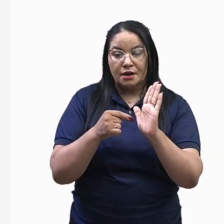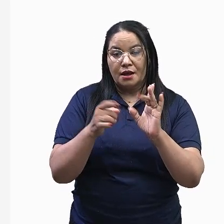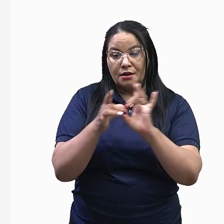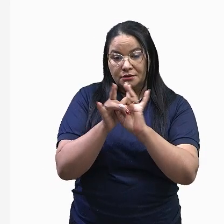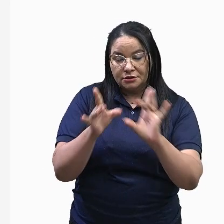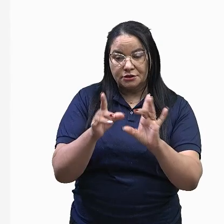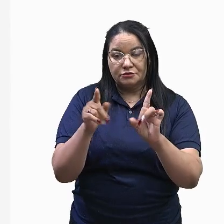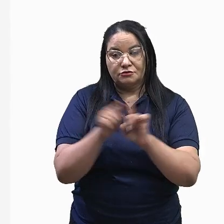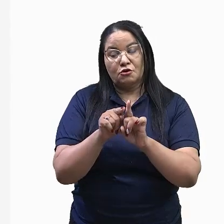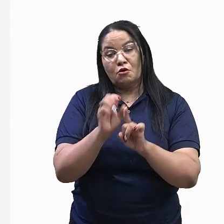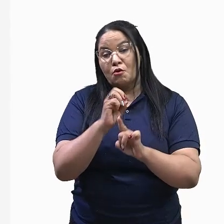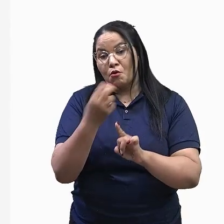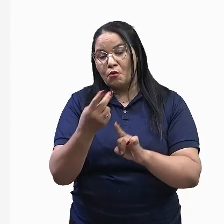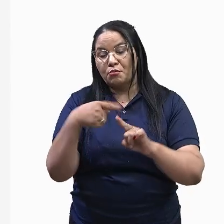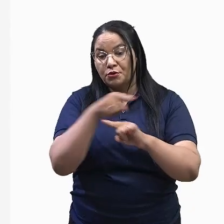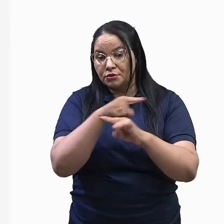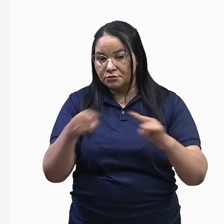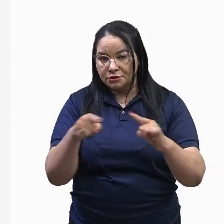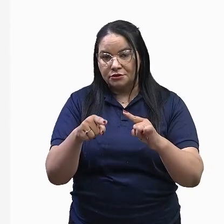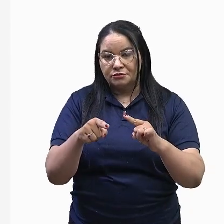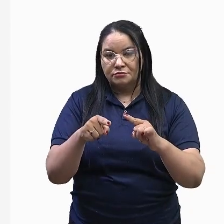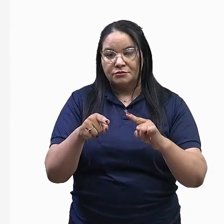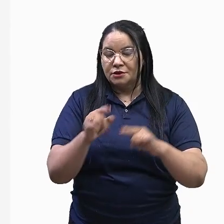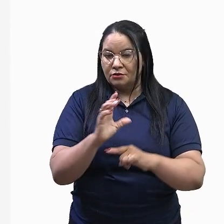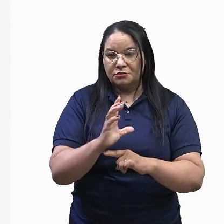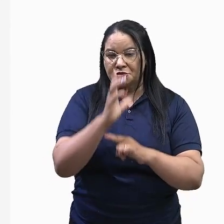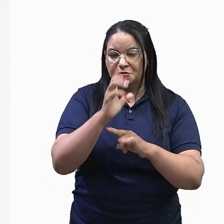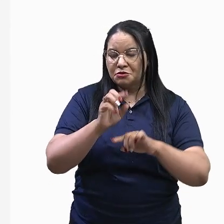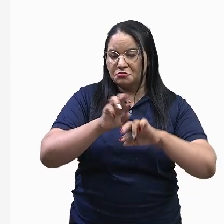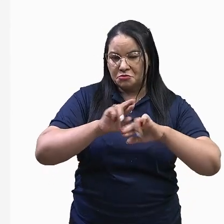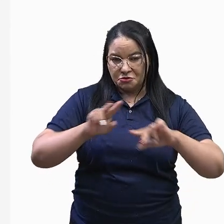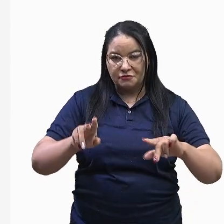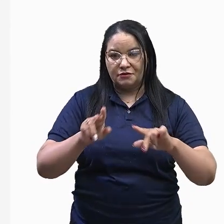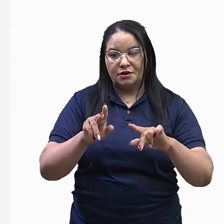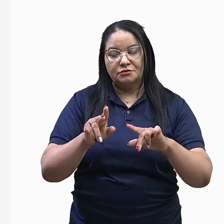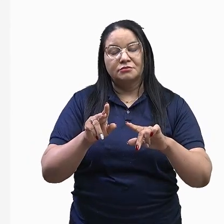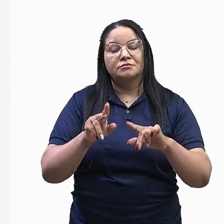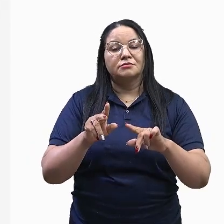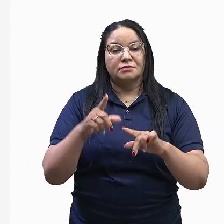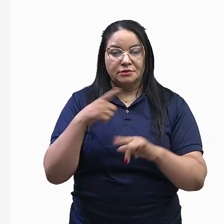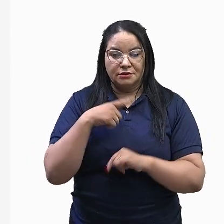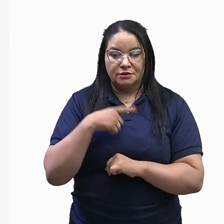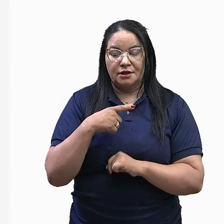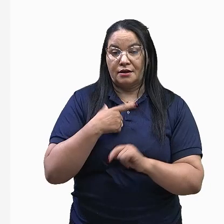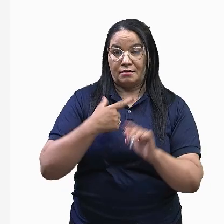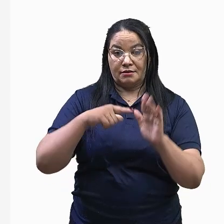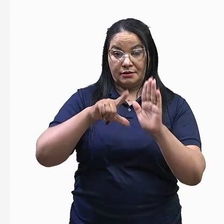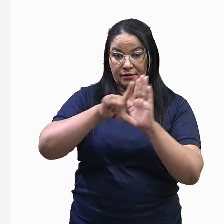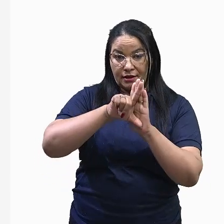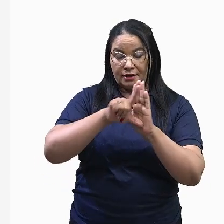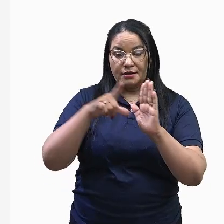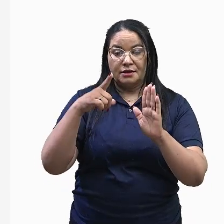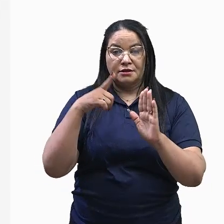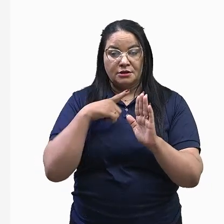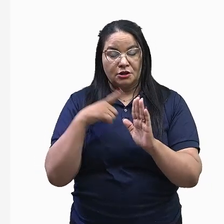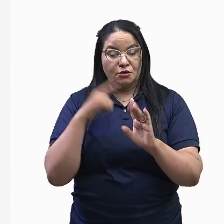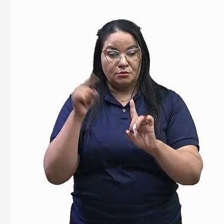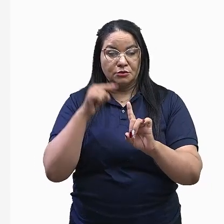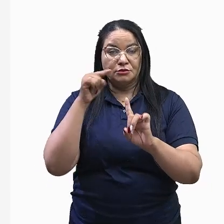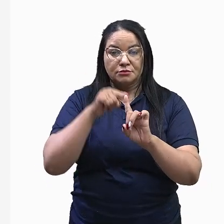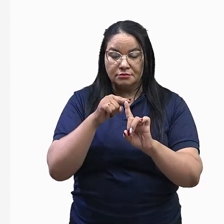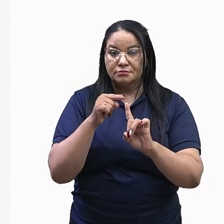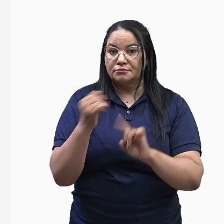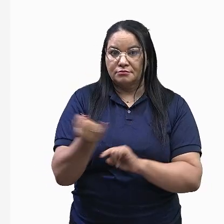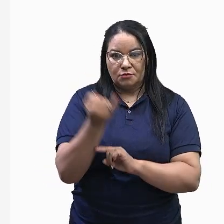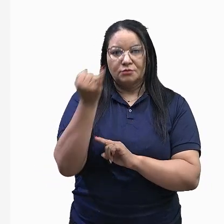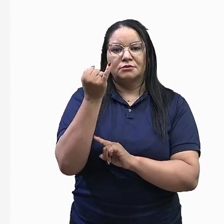que é obrigatório em diversas situações. Então, observem que as leis, elas têm essa função